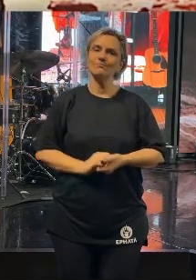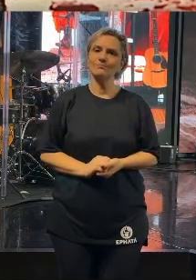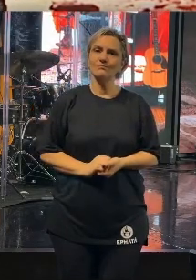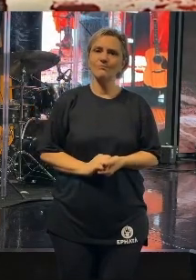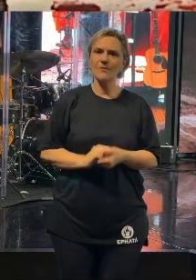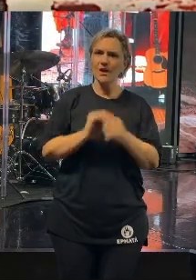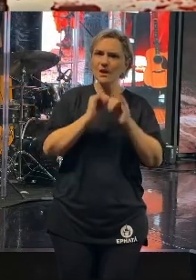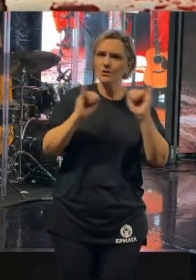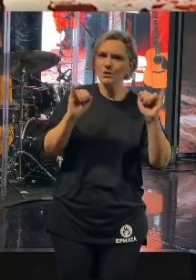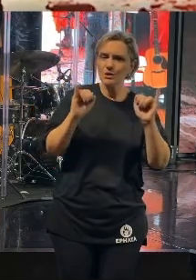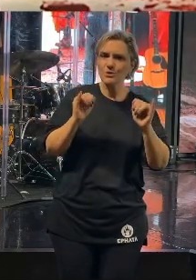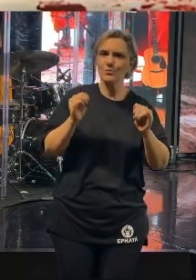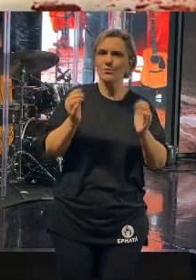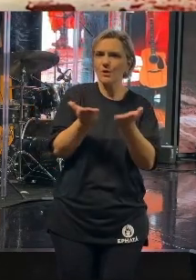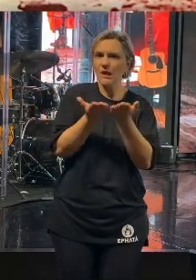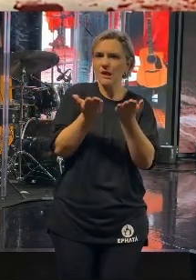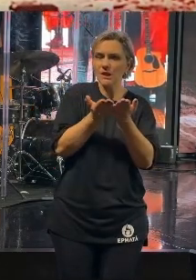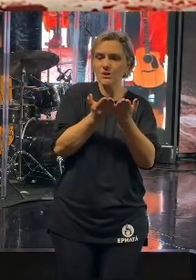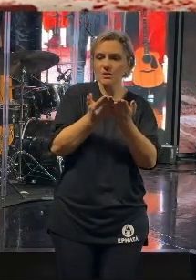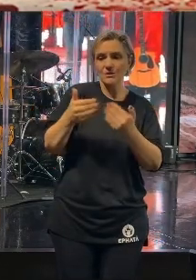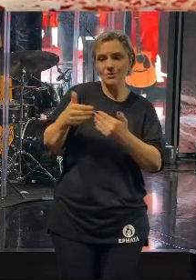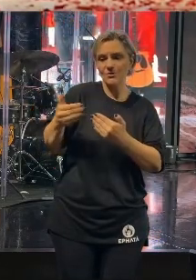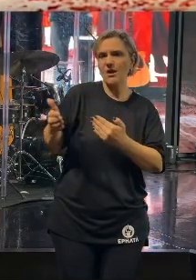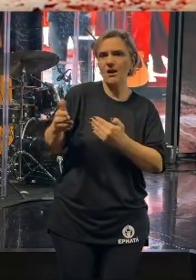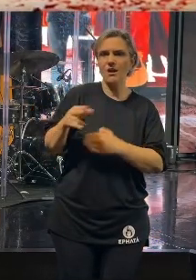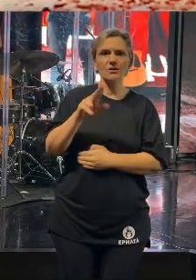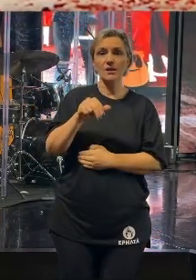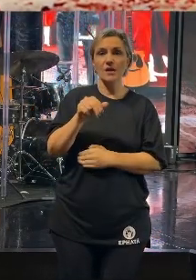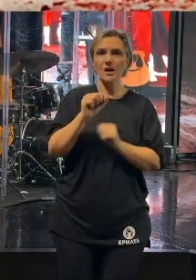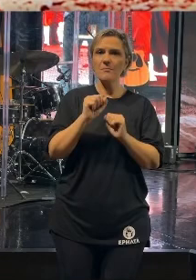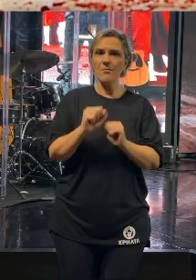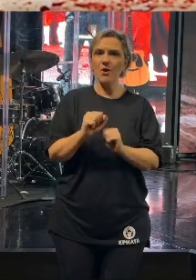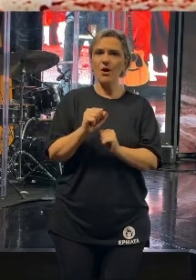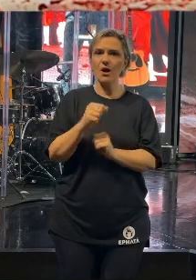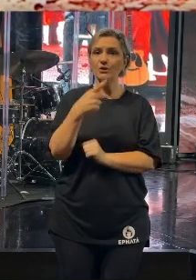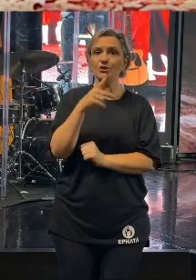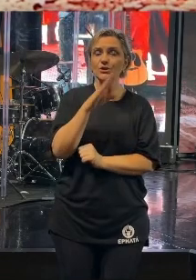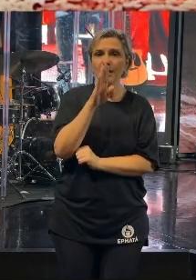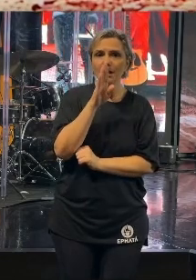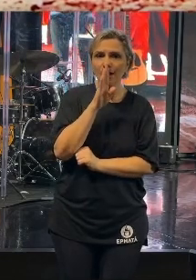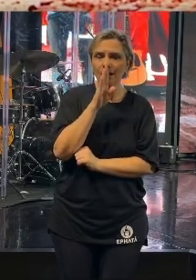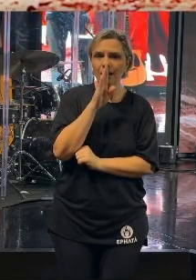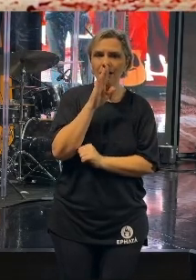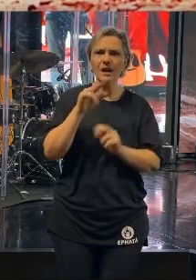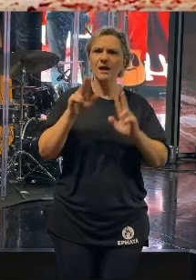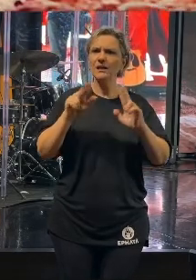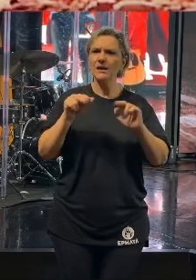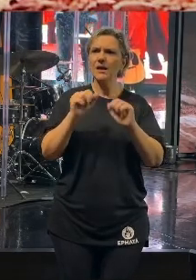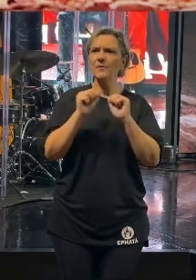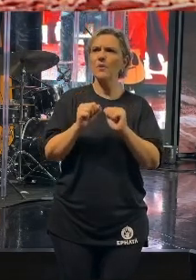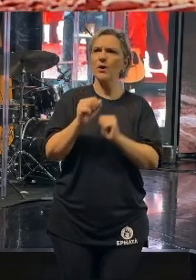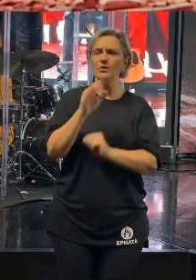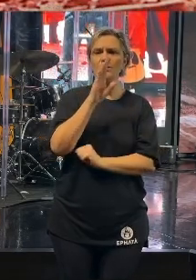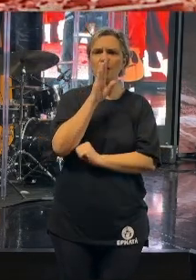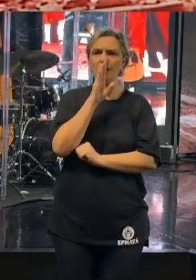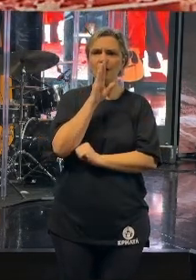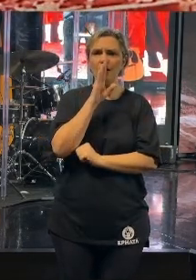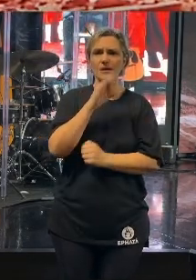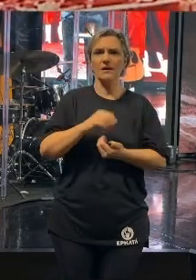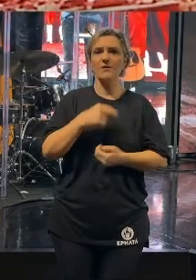Fala para esse crente que está do teu lado. Ninguém pode calar, fala para ele. Ninguém pode calar a voz de um